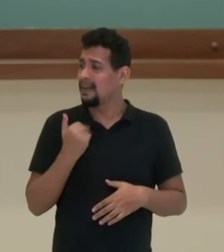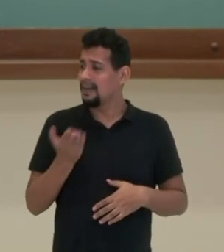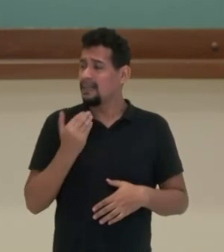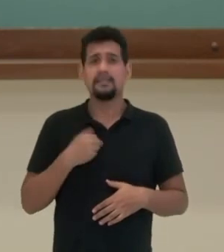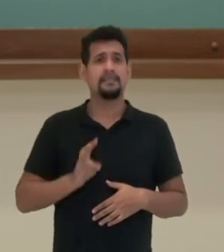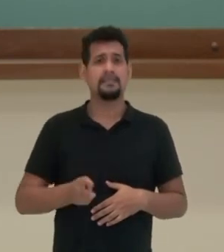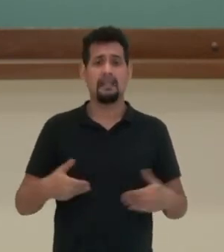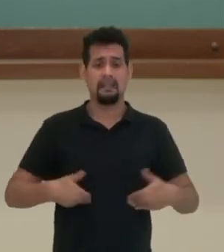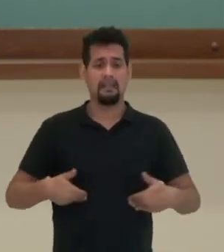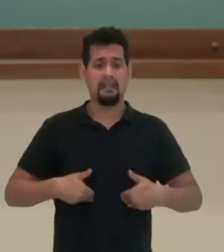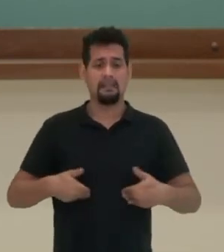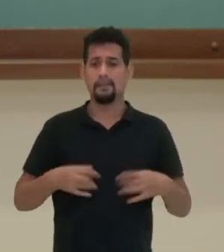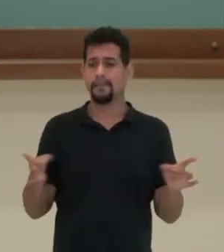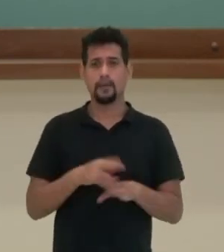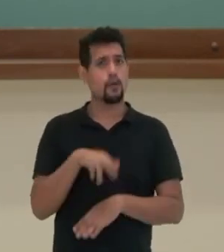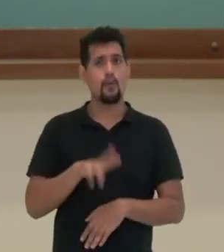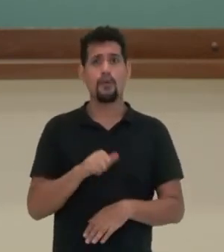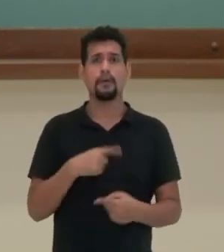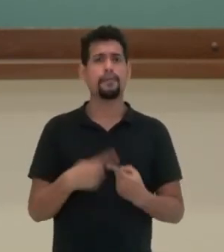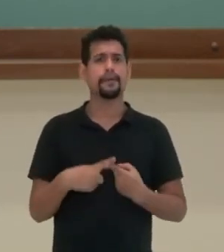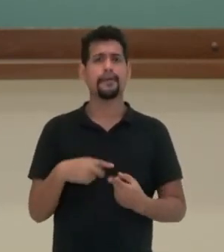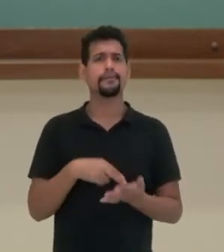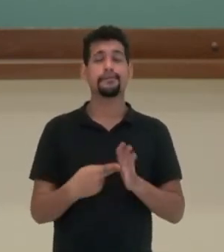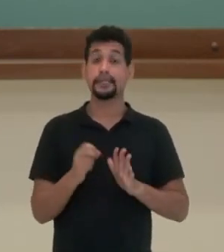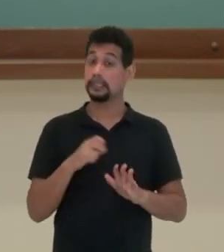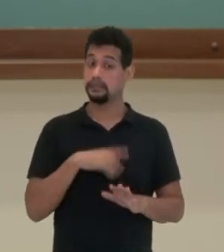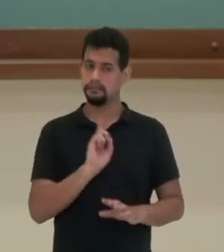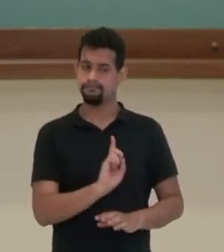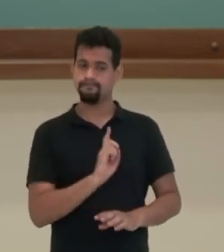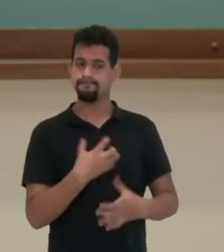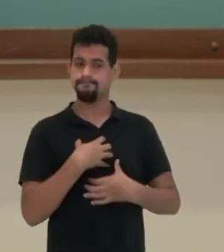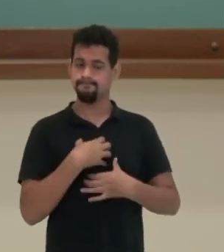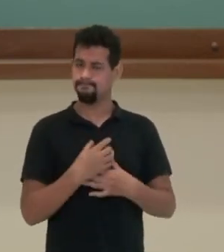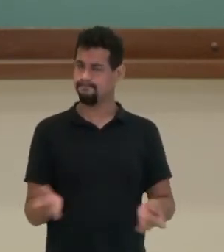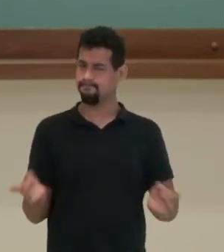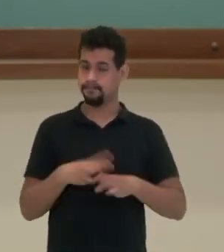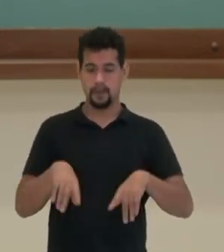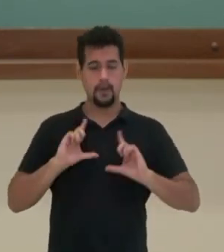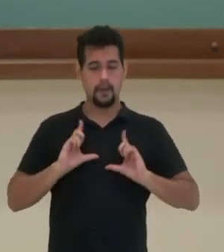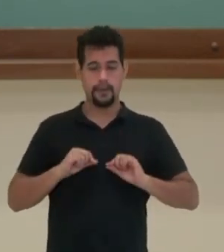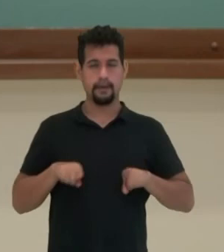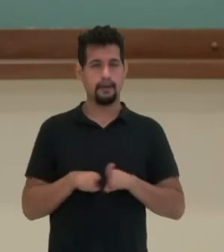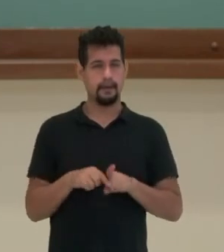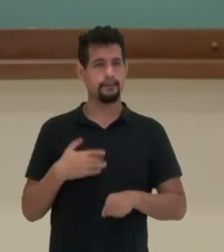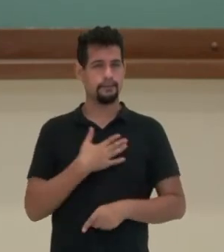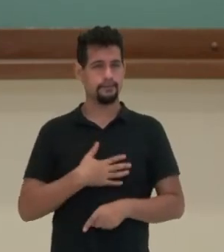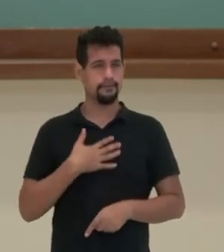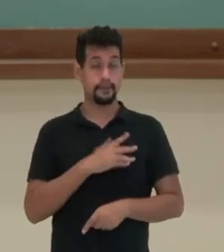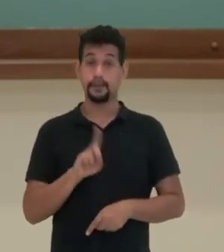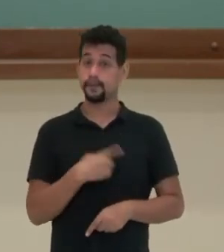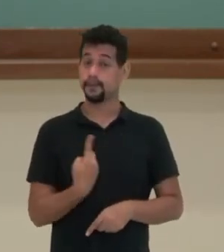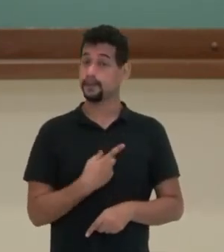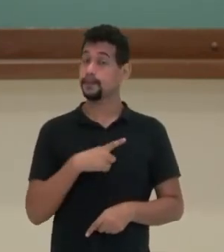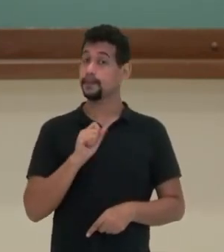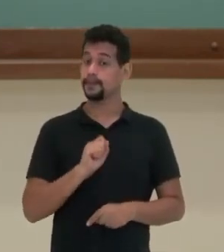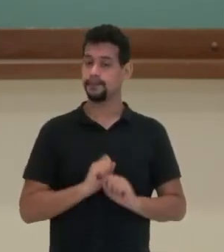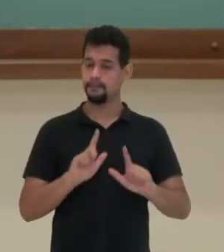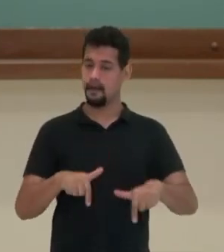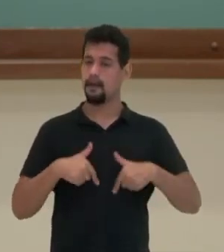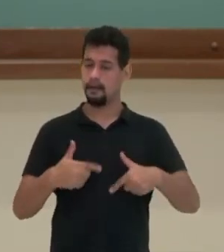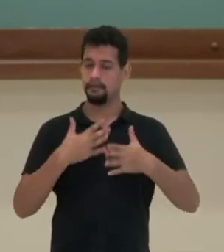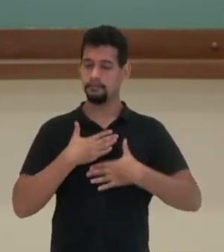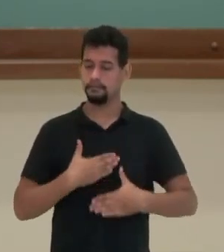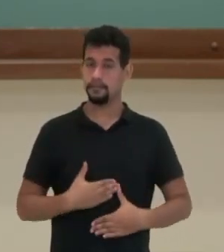vai ter essa saciedade, porque para a gente se sentir satisfeito, a gente tem a ação desse